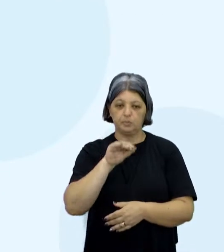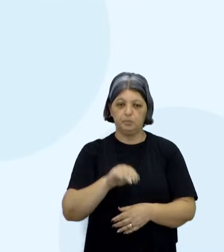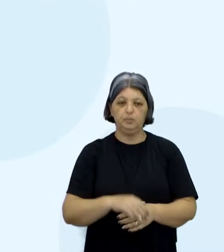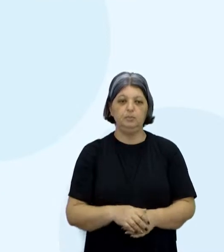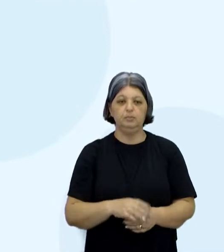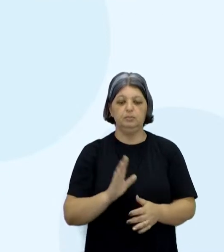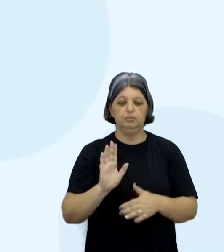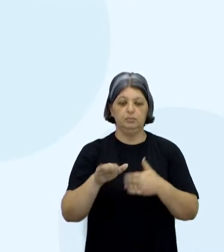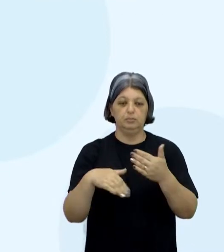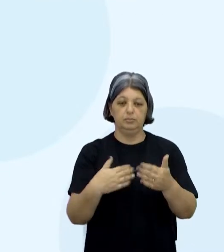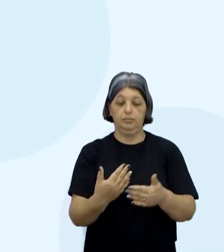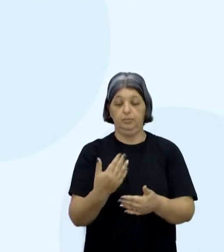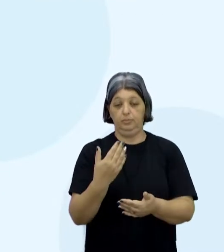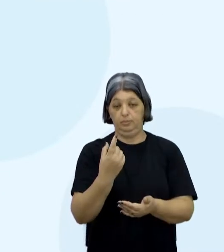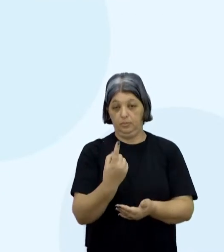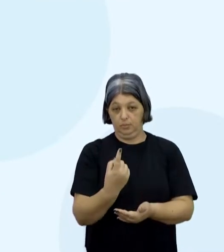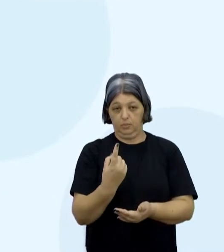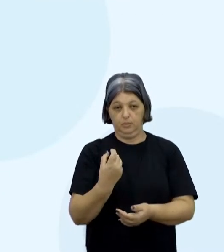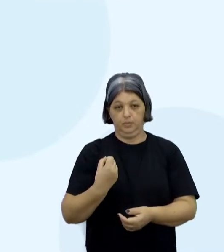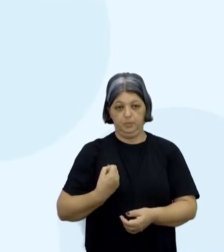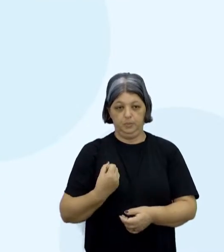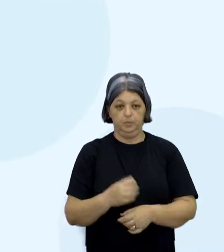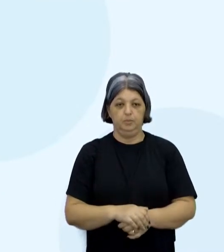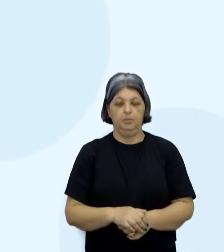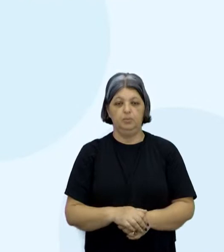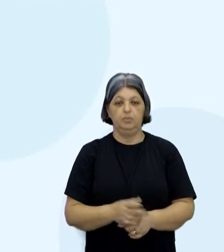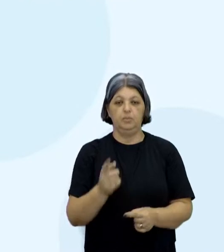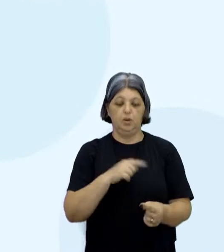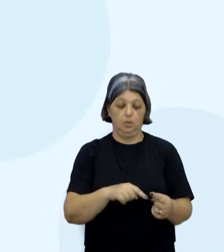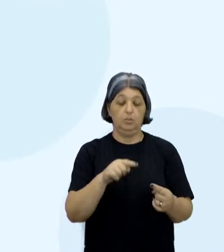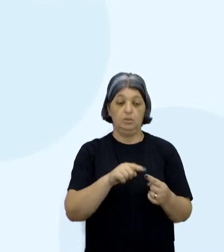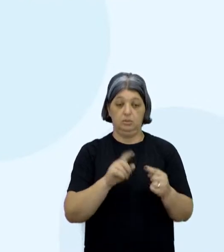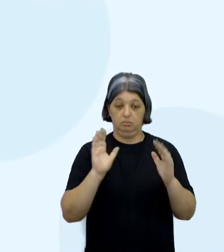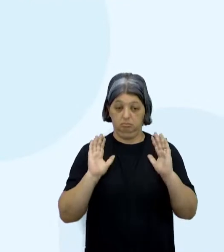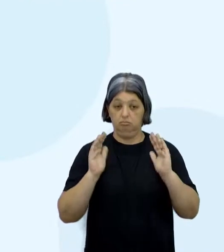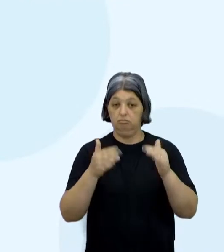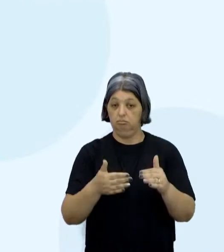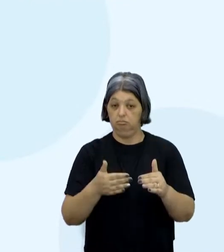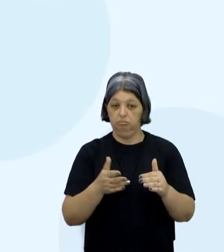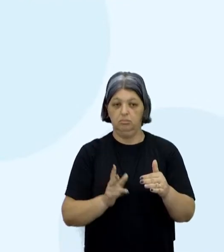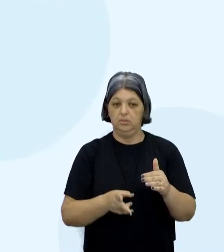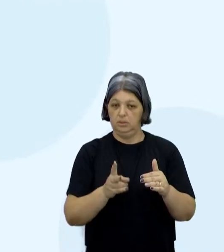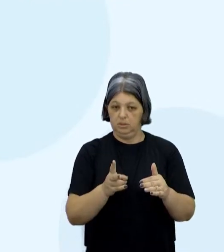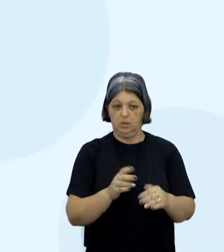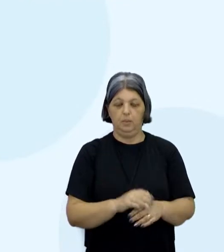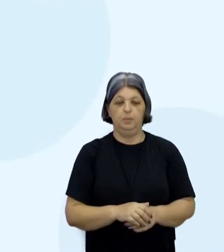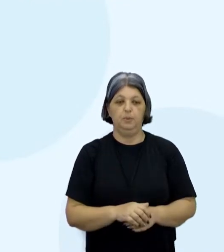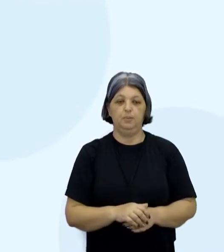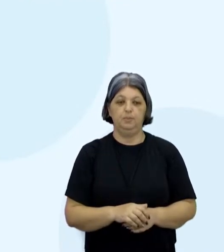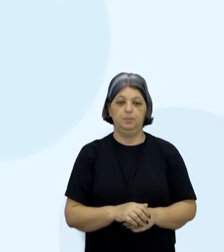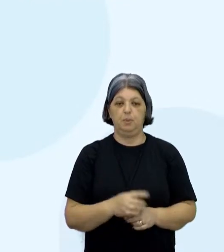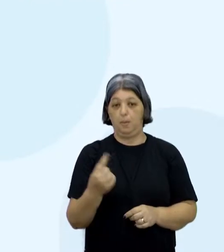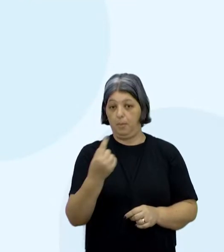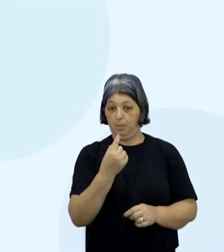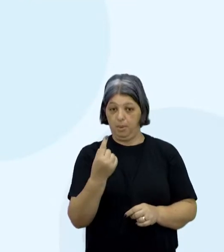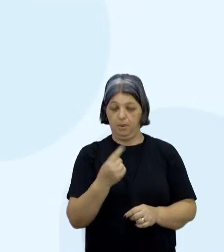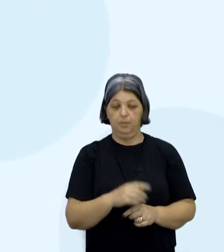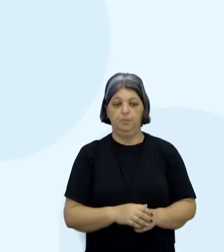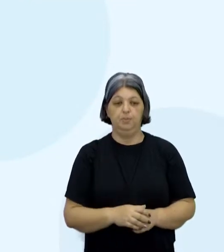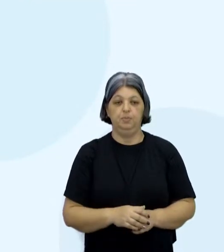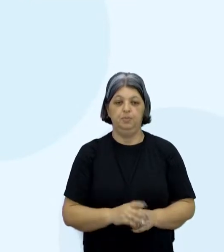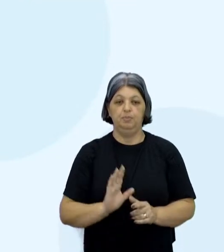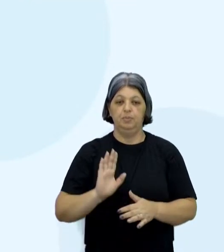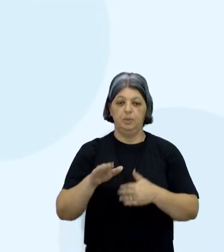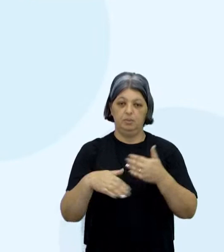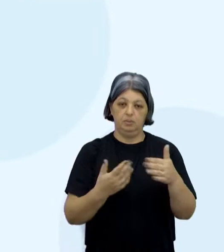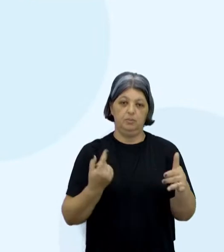1. Aí estão os nossos objetivos, eu sempre foco aí no primeiro, não que os outros não sejam importantes, né? Então,